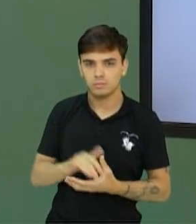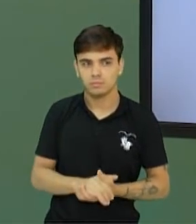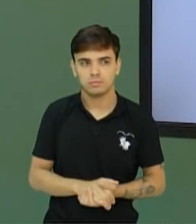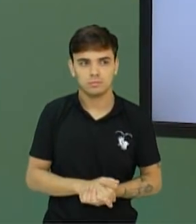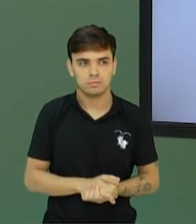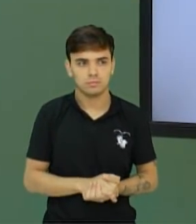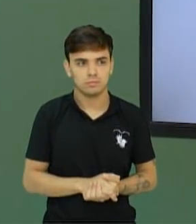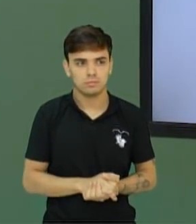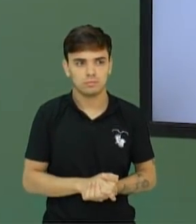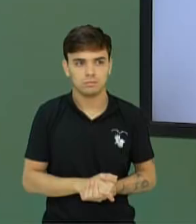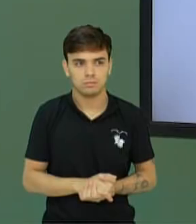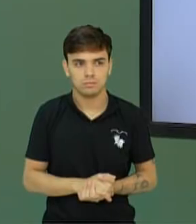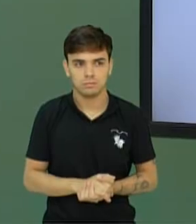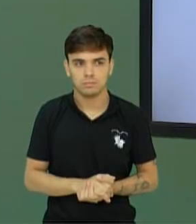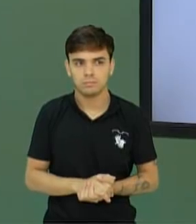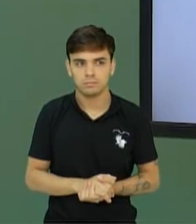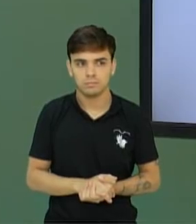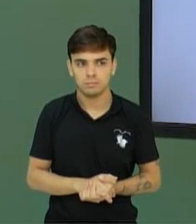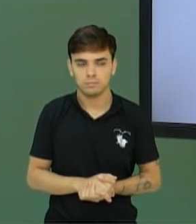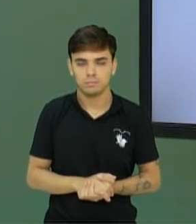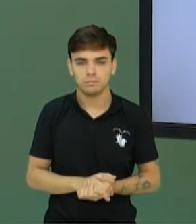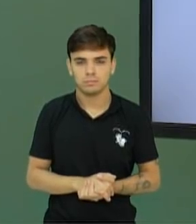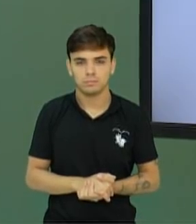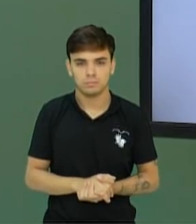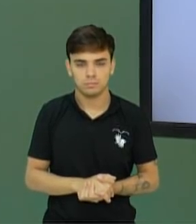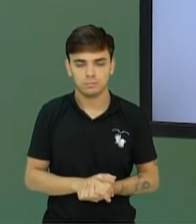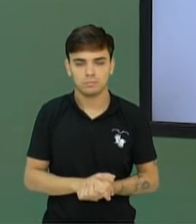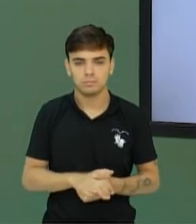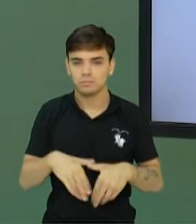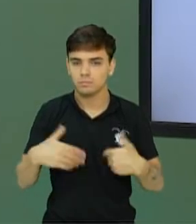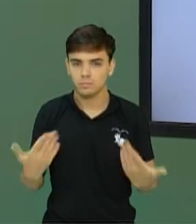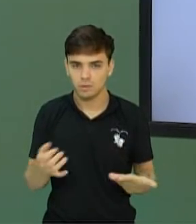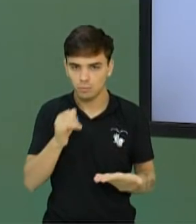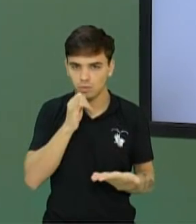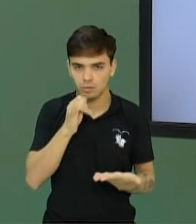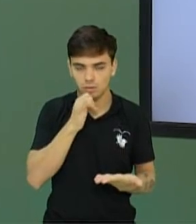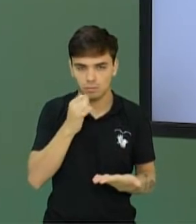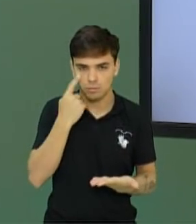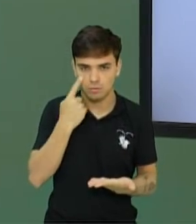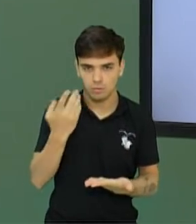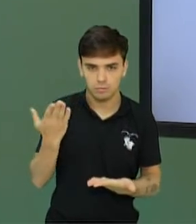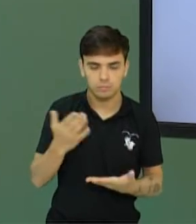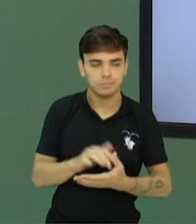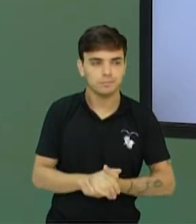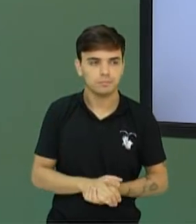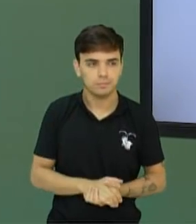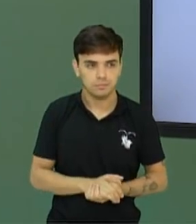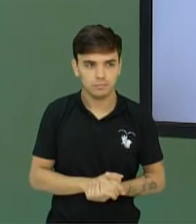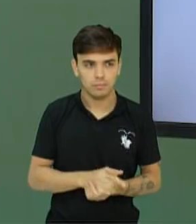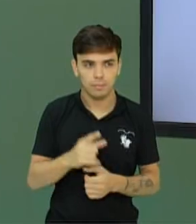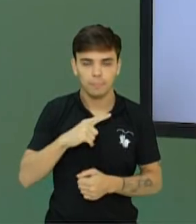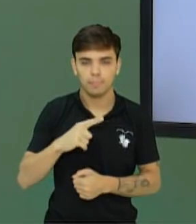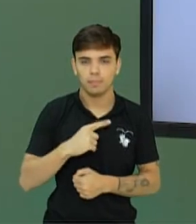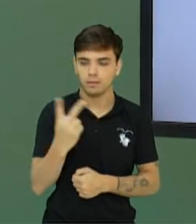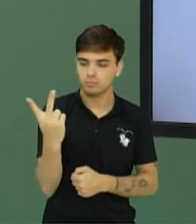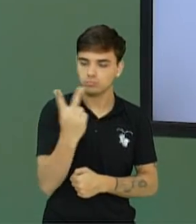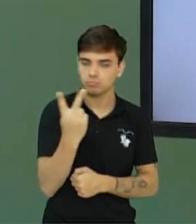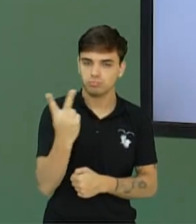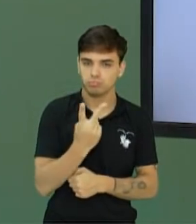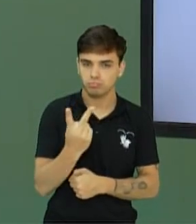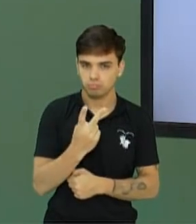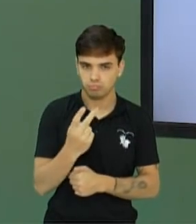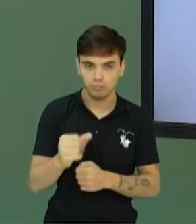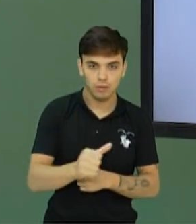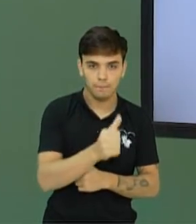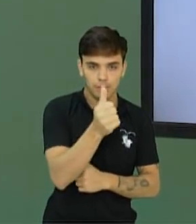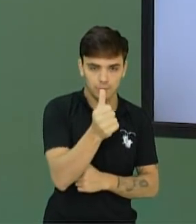liga sempre com quem? Com a guanina. Então, por exemplo, ó, aqui nesse corrimão, eu tenho 2 fitas,